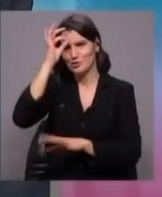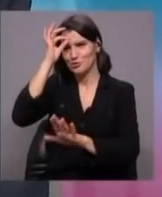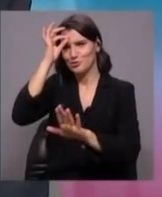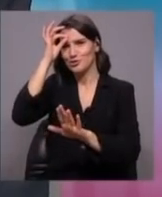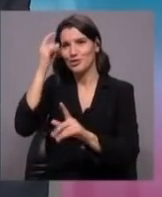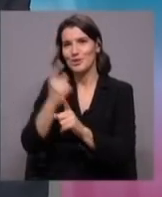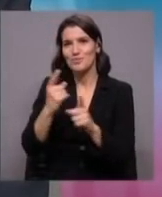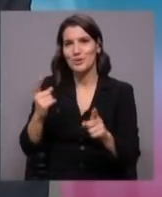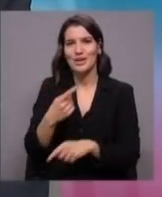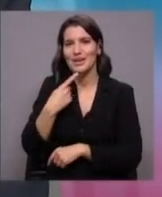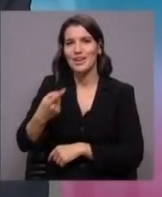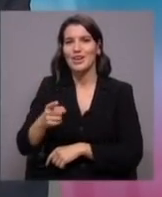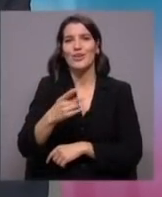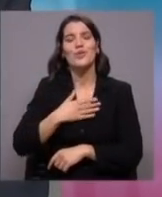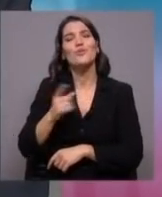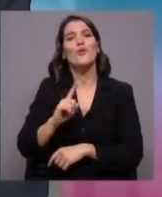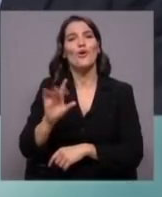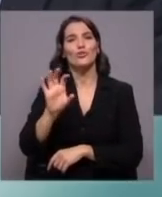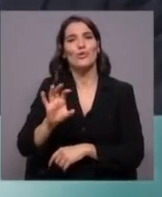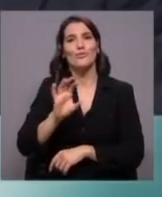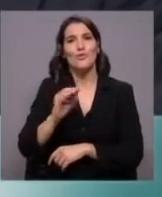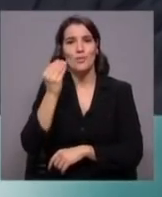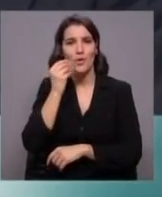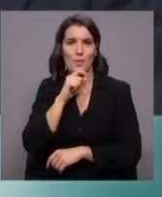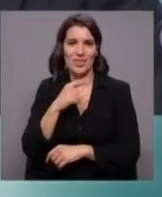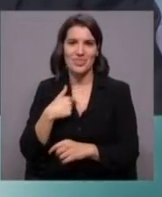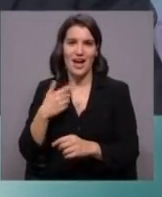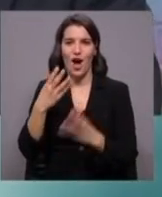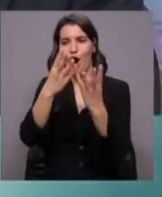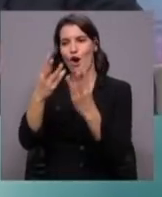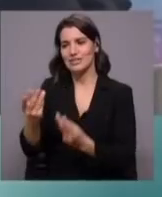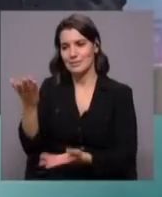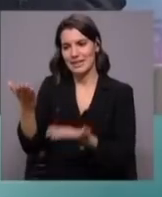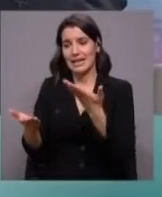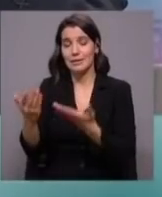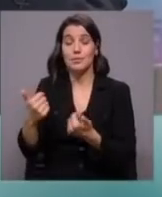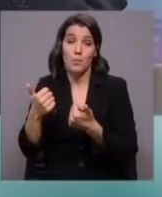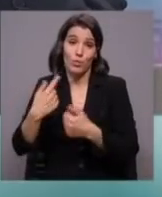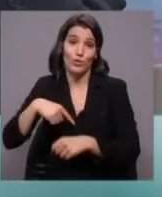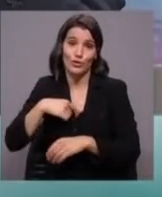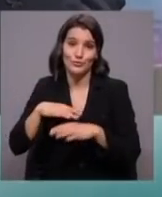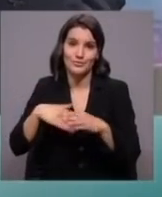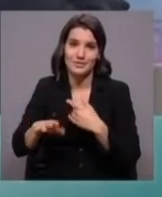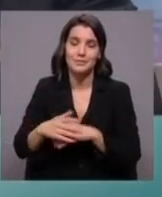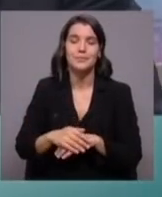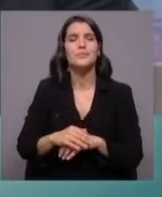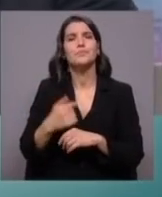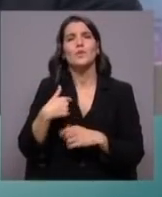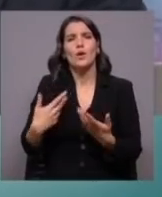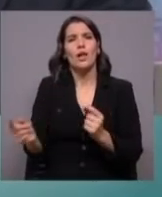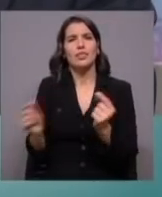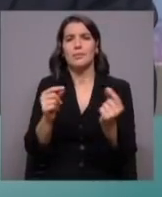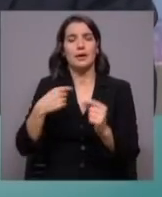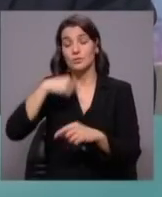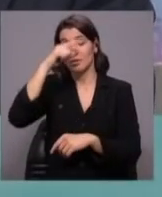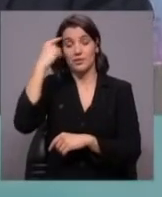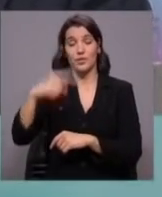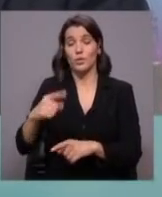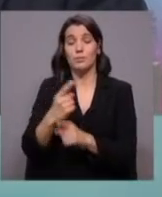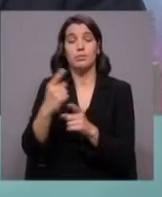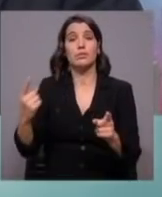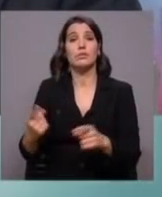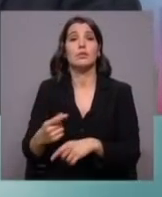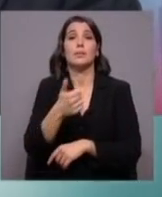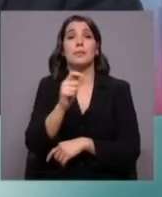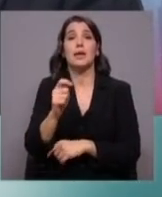Rio não gosta da forma como conseguimos equilibrar orçamentos, ainda bem que o fazemos. Agora, eu tenho uma dificuldade neste debate. O Bloco de Esquerda apresentou o